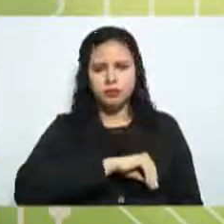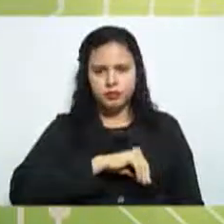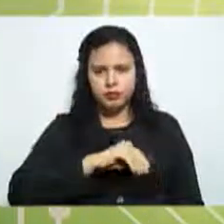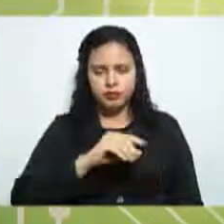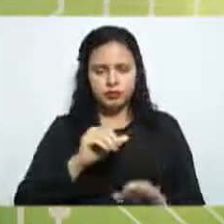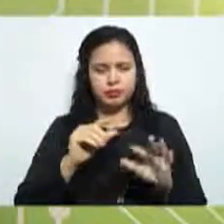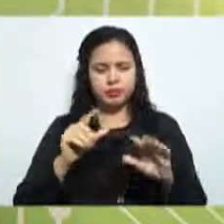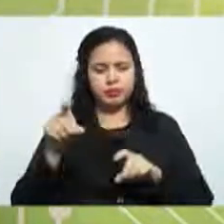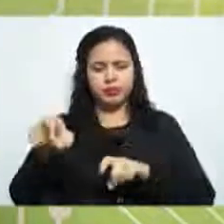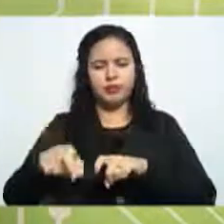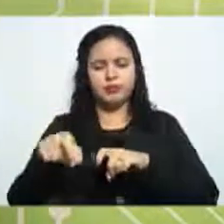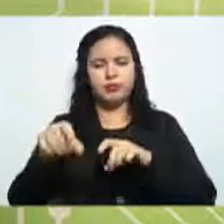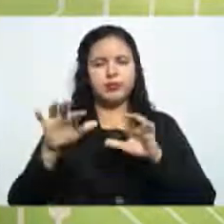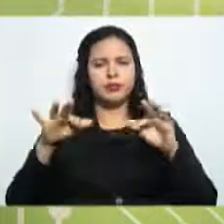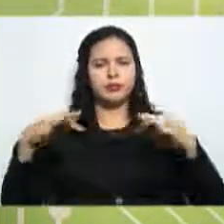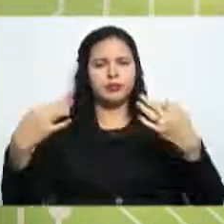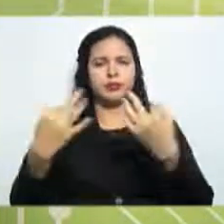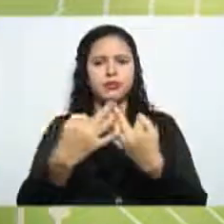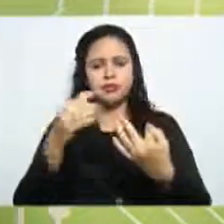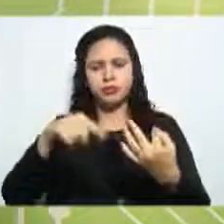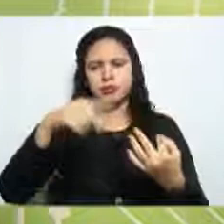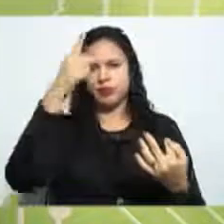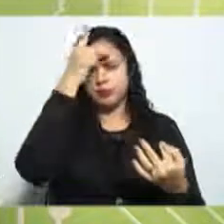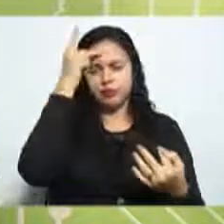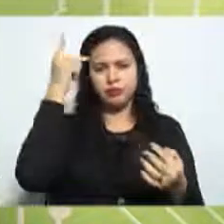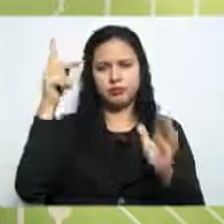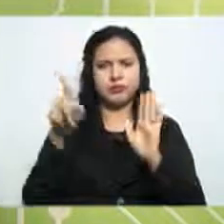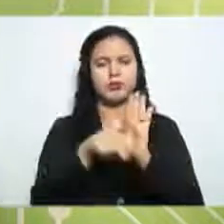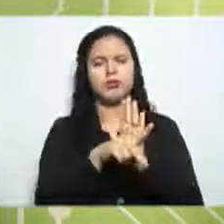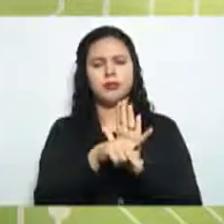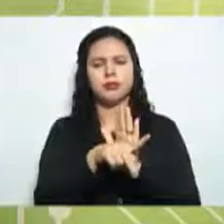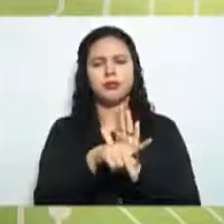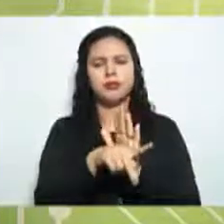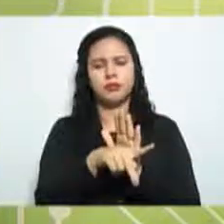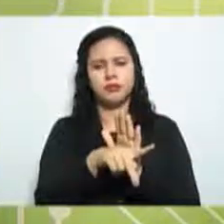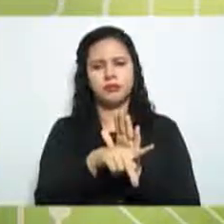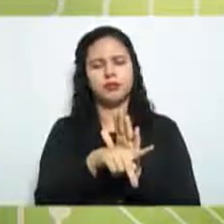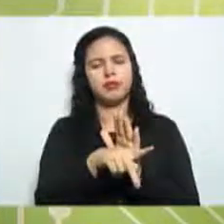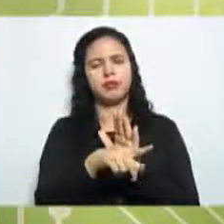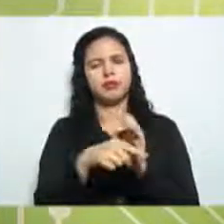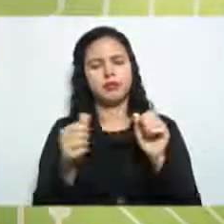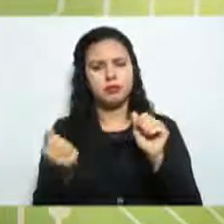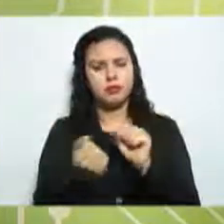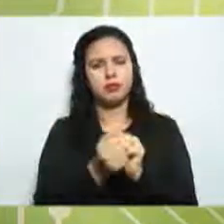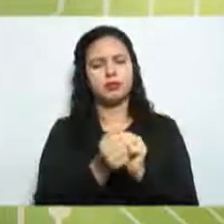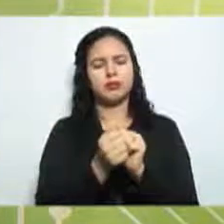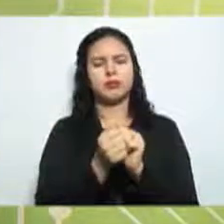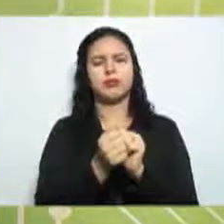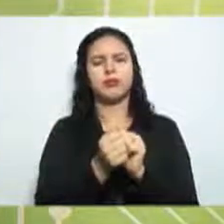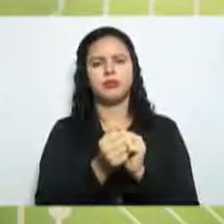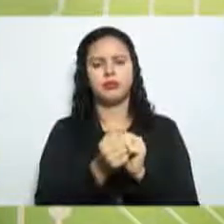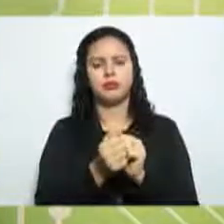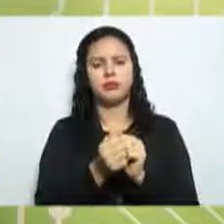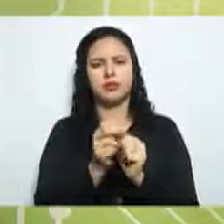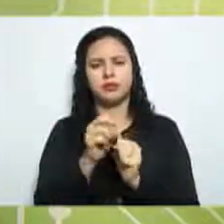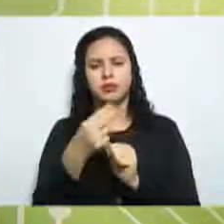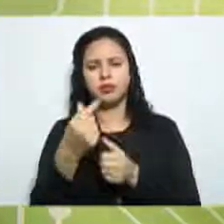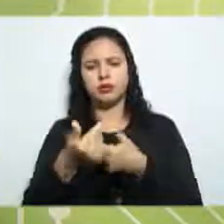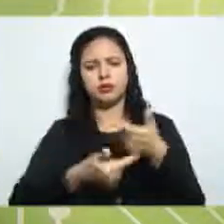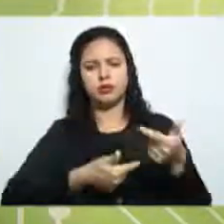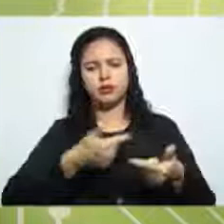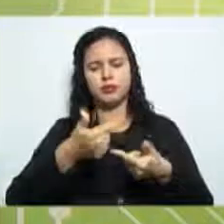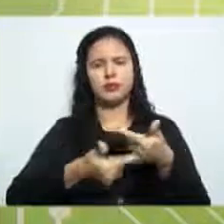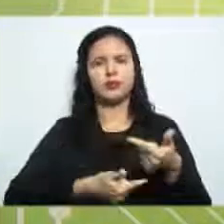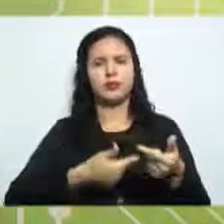agricultura familiar, a gente fala de várias pessoas que são proprietárias do seu próprio negócio, ou que são sócias na forma de meieiro, ou que trabalham de uma maneira